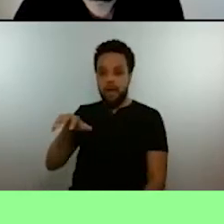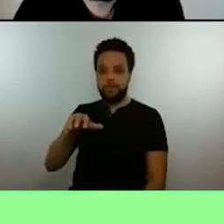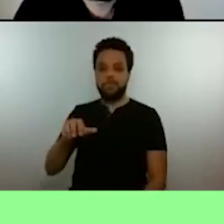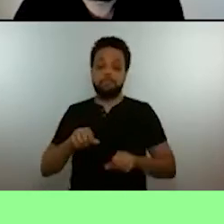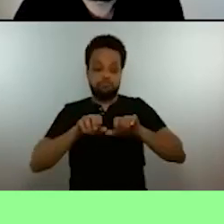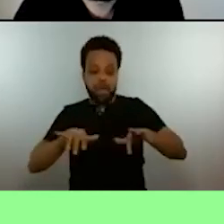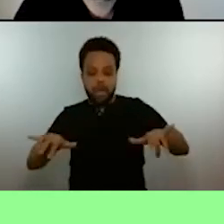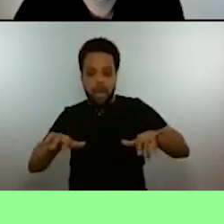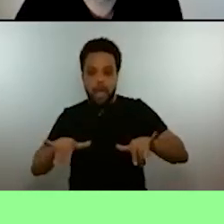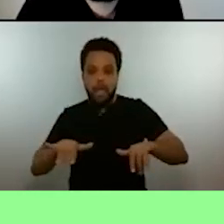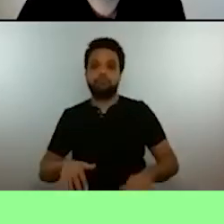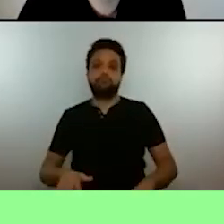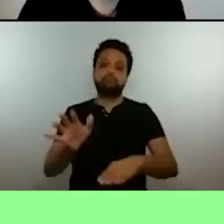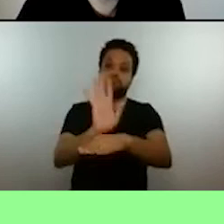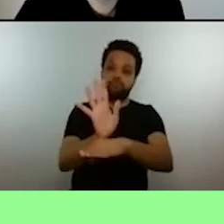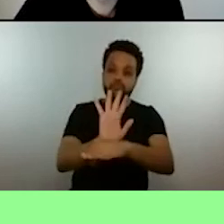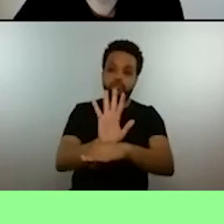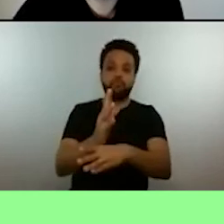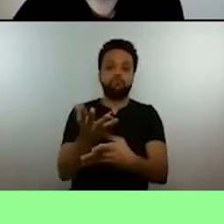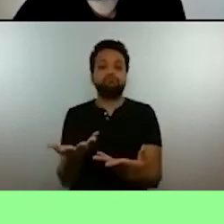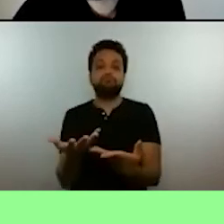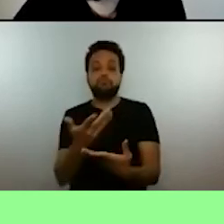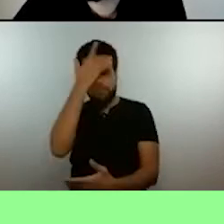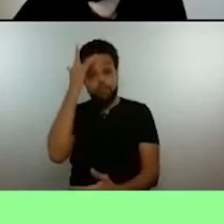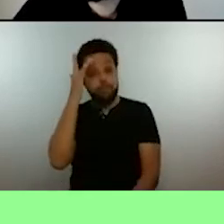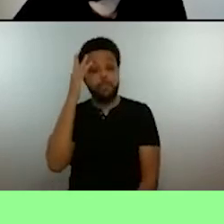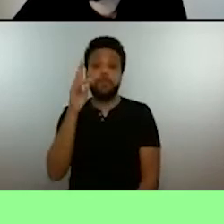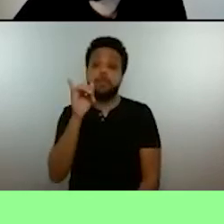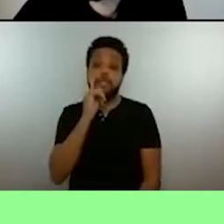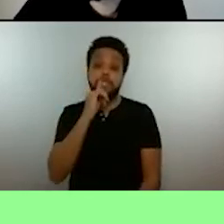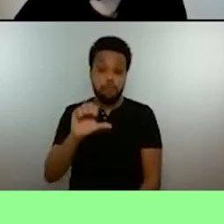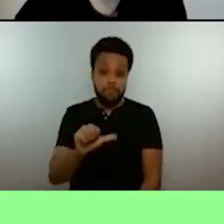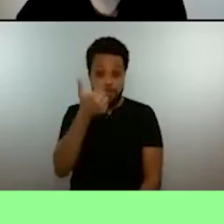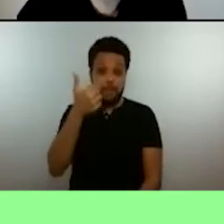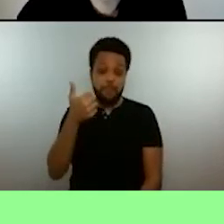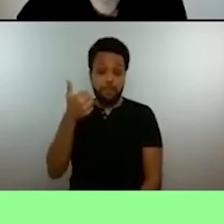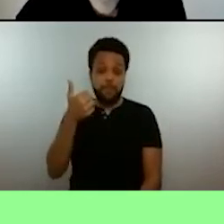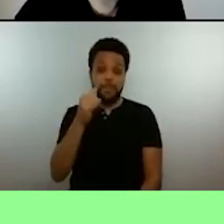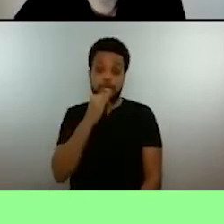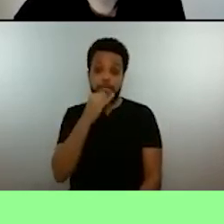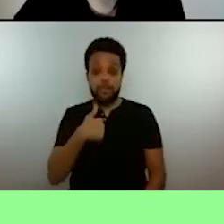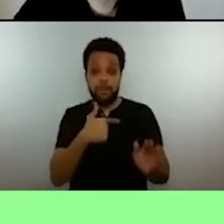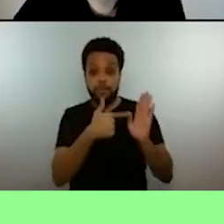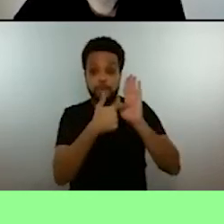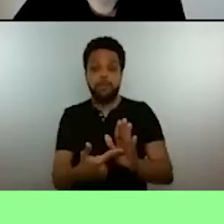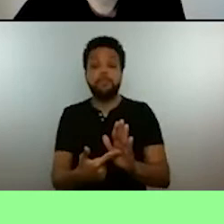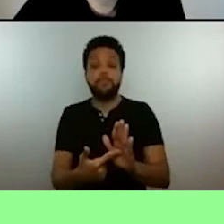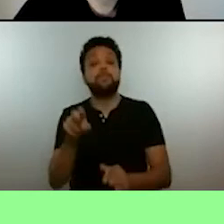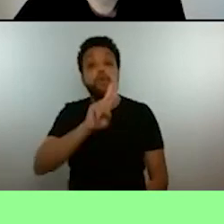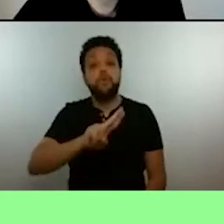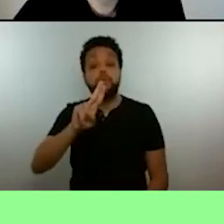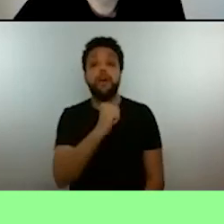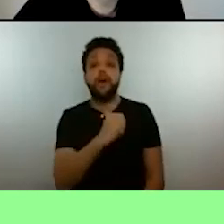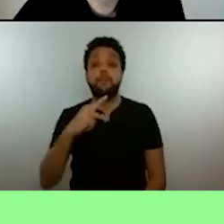né? Para uma pessoa que usa ali, que nem no primeiro exemplo que eu trouxe, usa um aplicativo